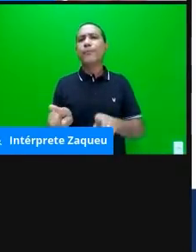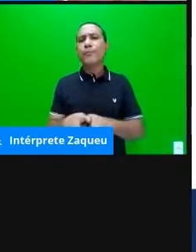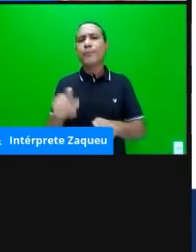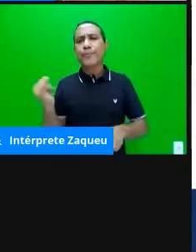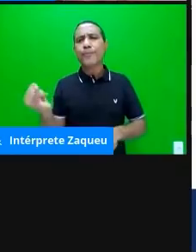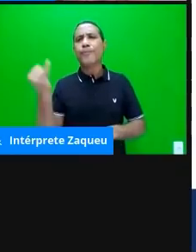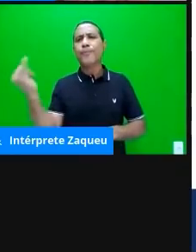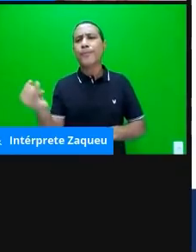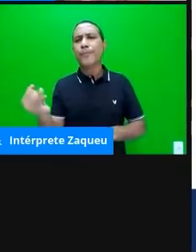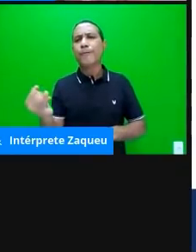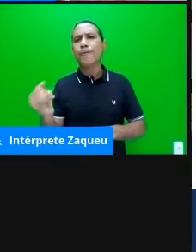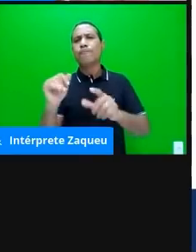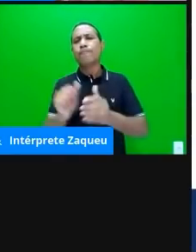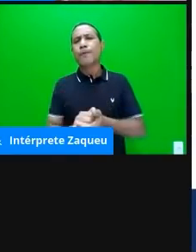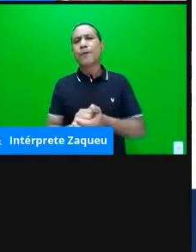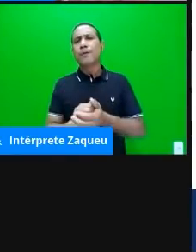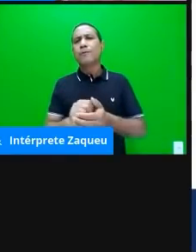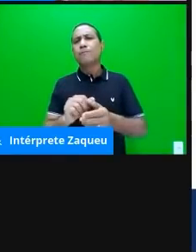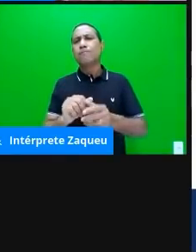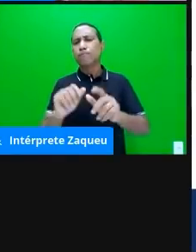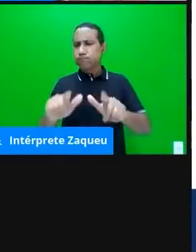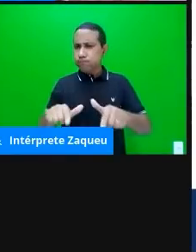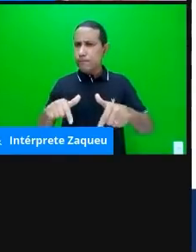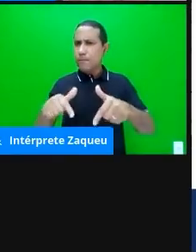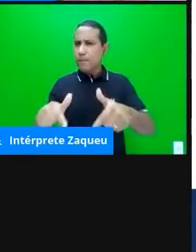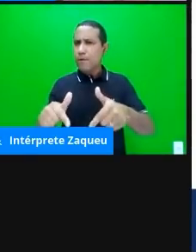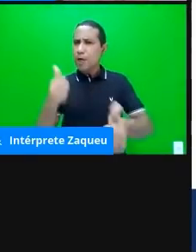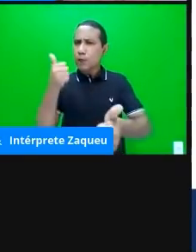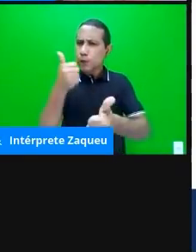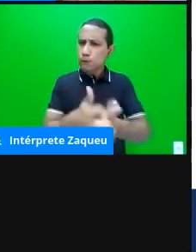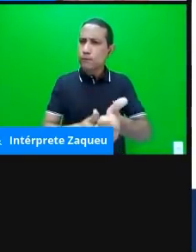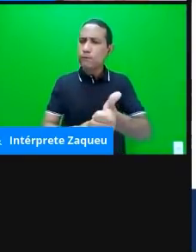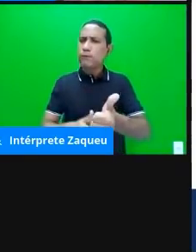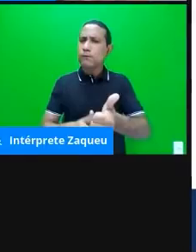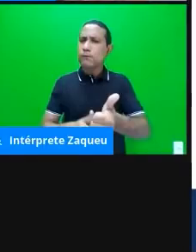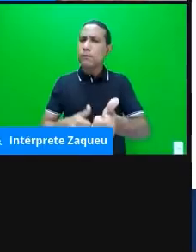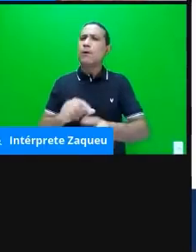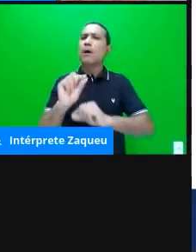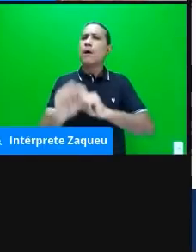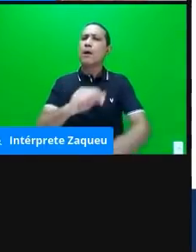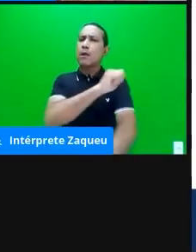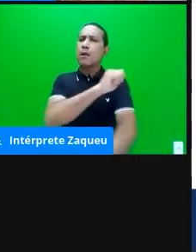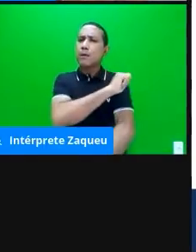nosso compromisso histórico de estar garantindo aos nossos alunos